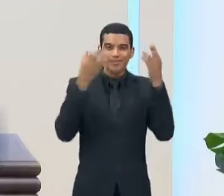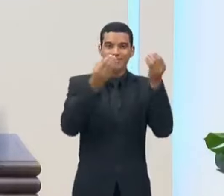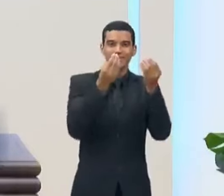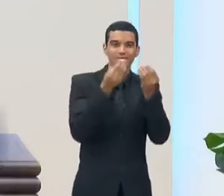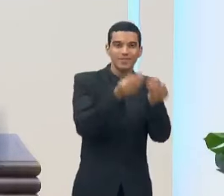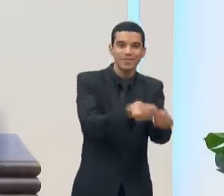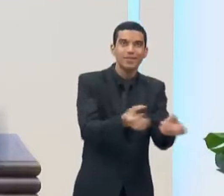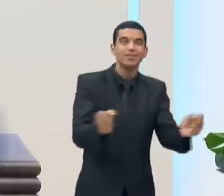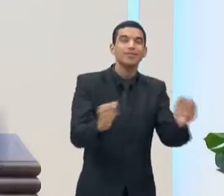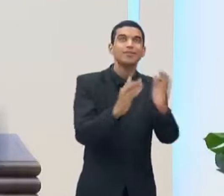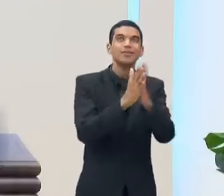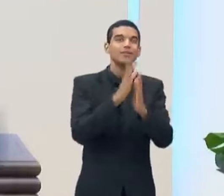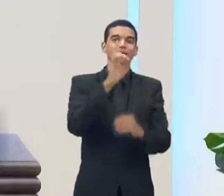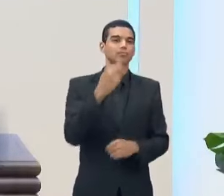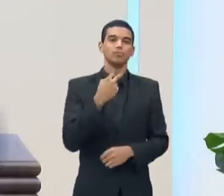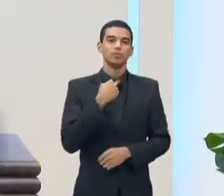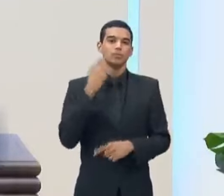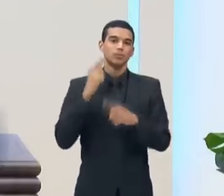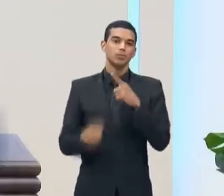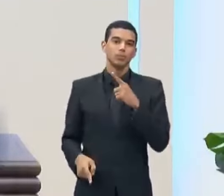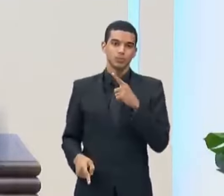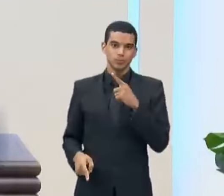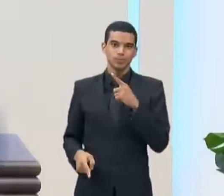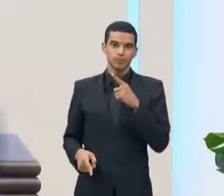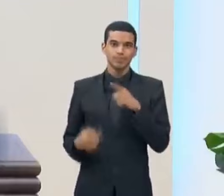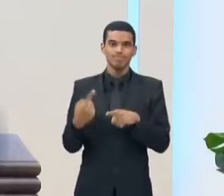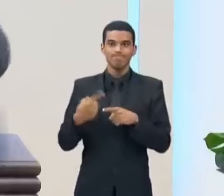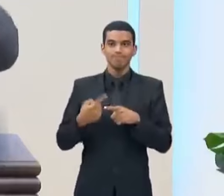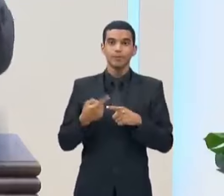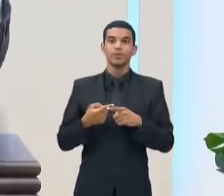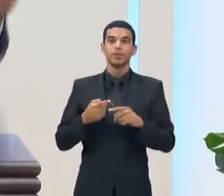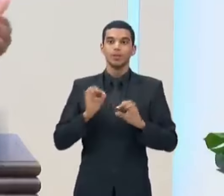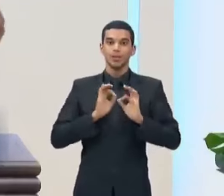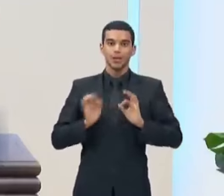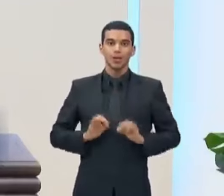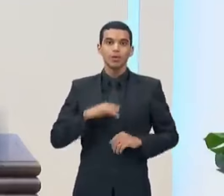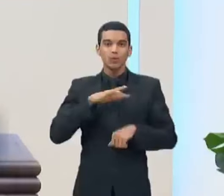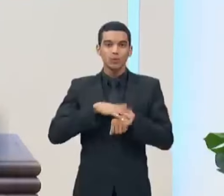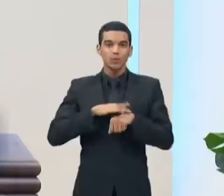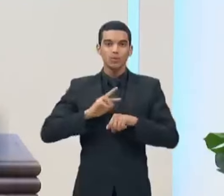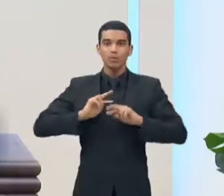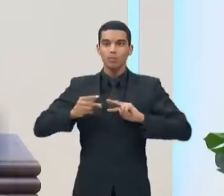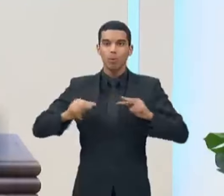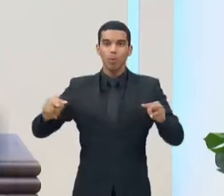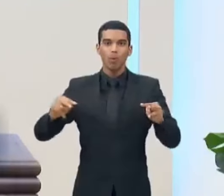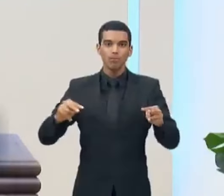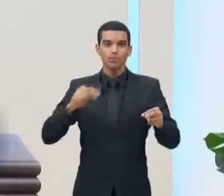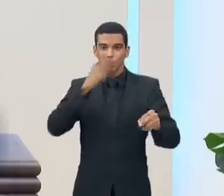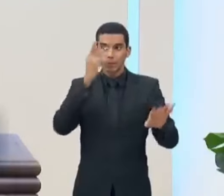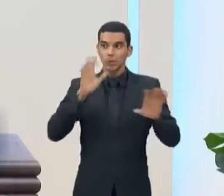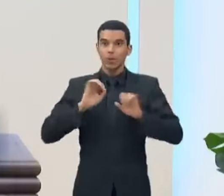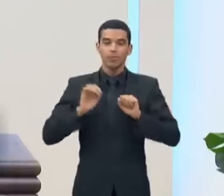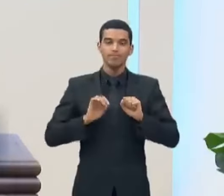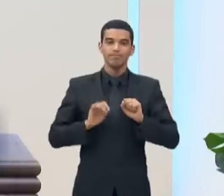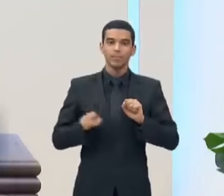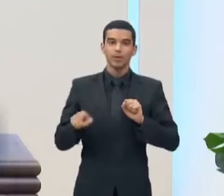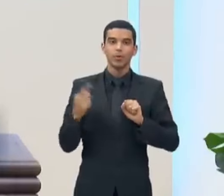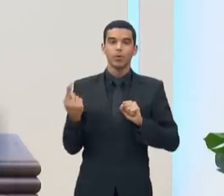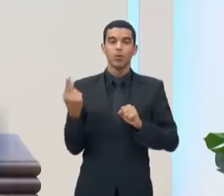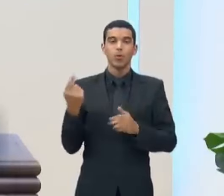de Deus. O homem ficava completamente destituído de suas